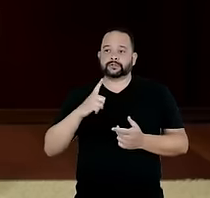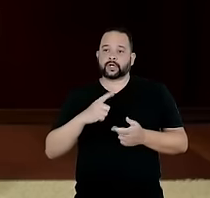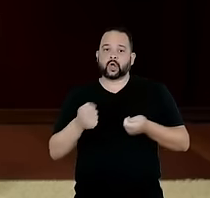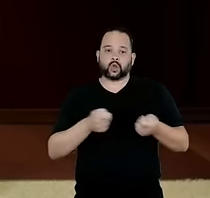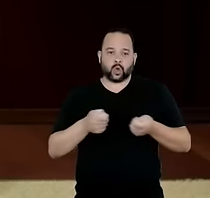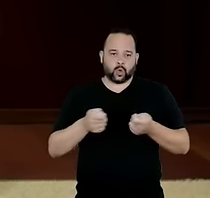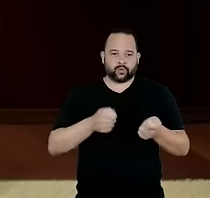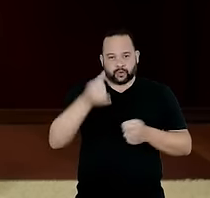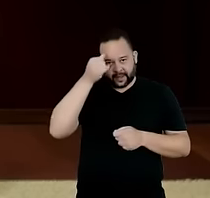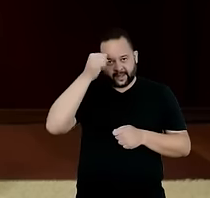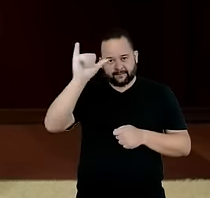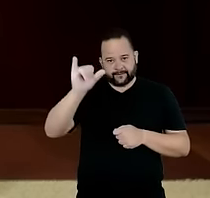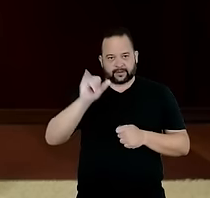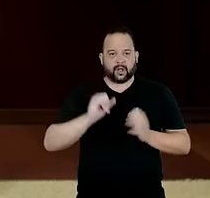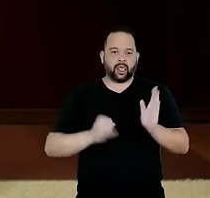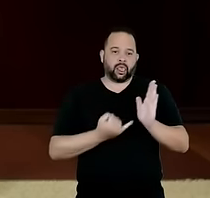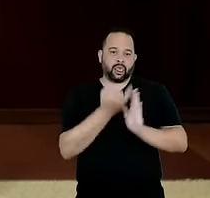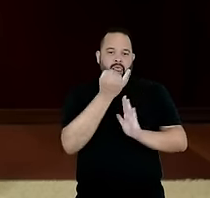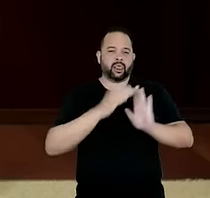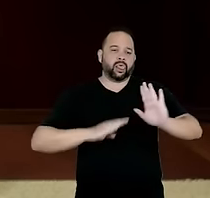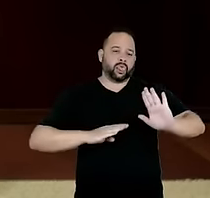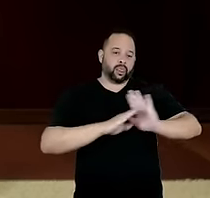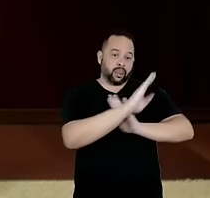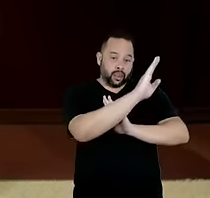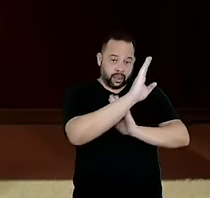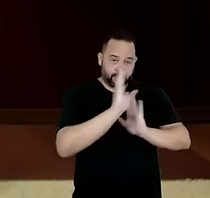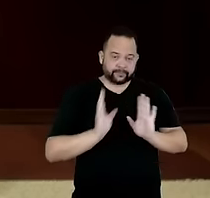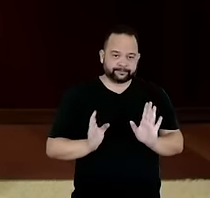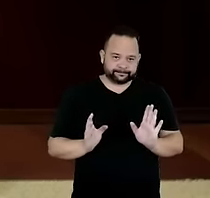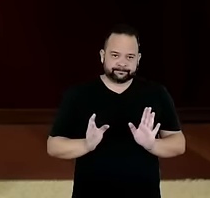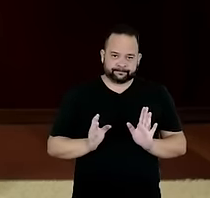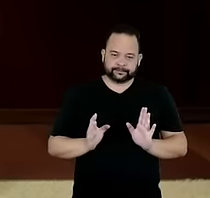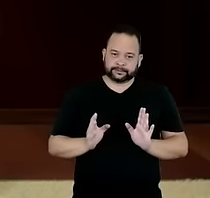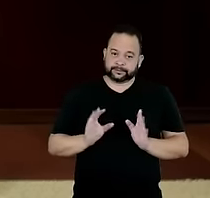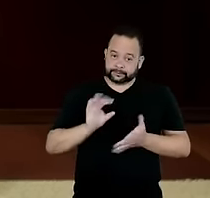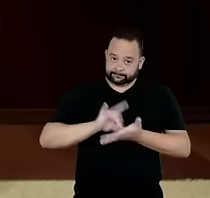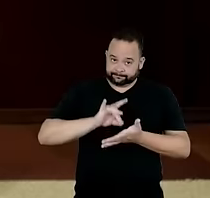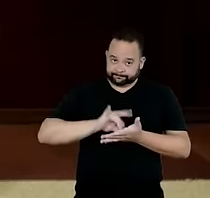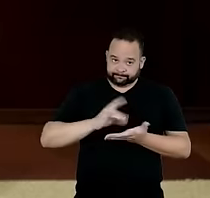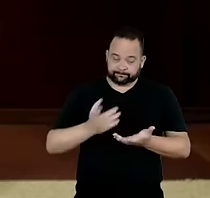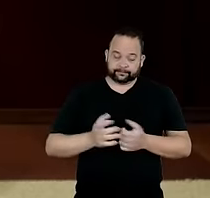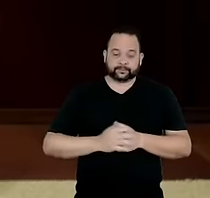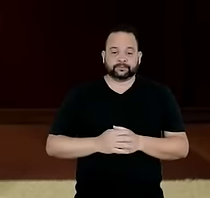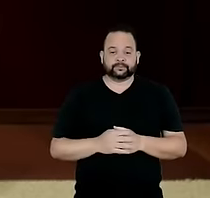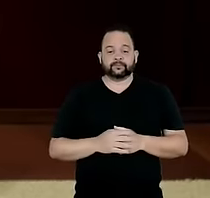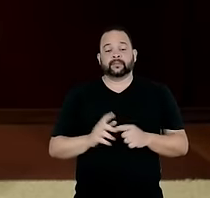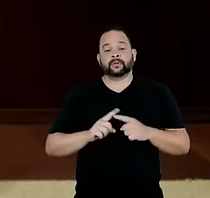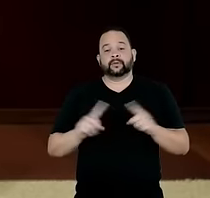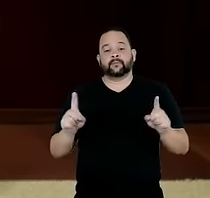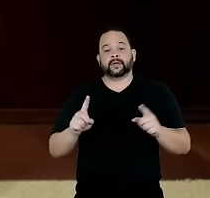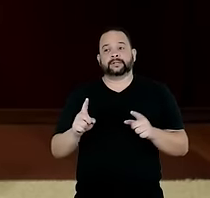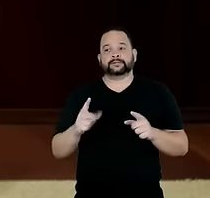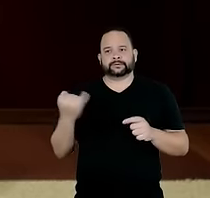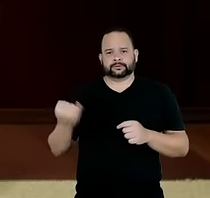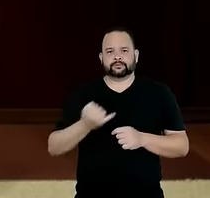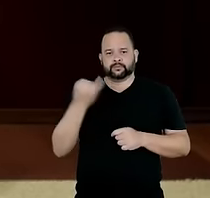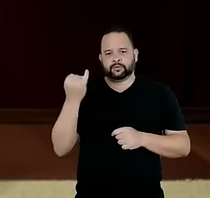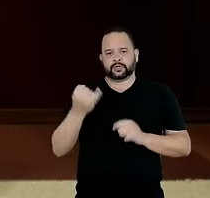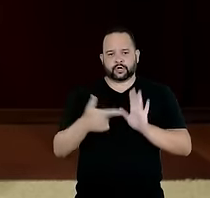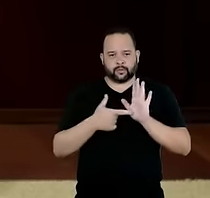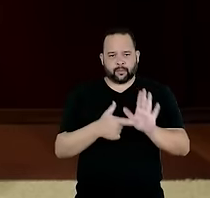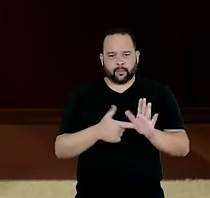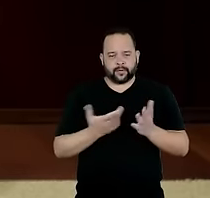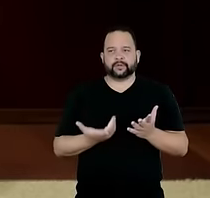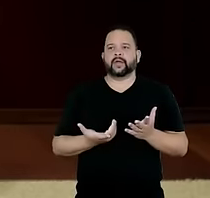risco né da curva de juros é fato que a incerteza gera esse aumento mas um ponto que vale a pena destacar nessa competição entre